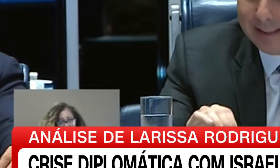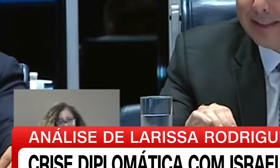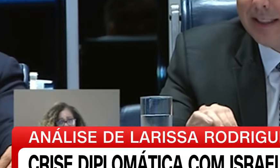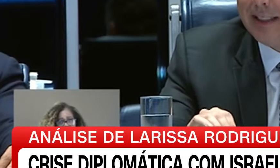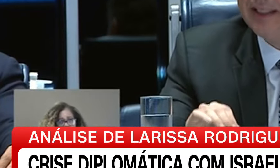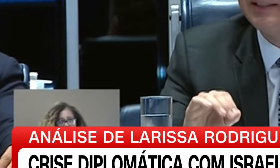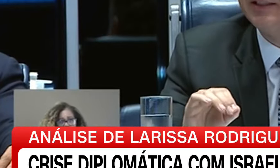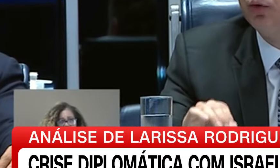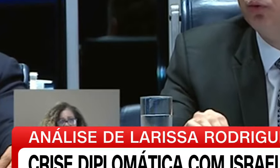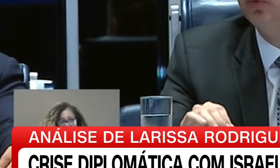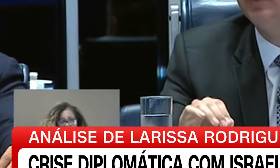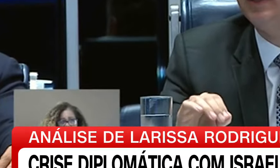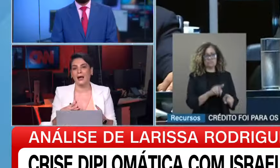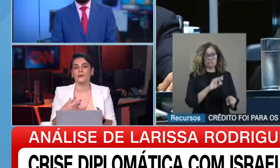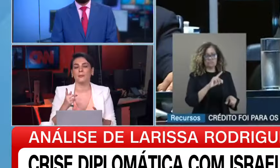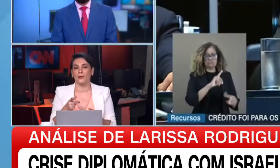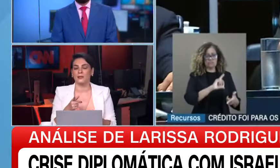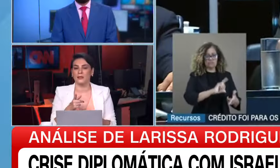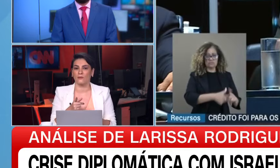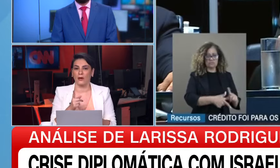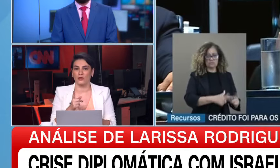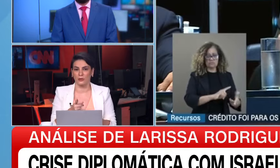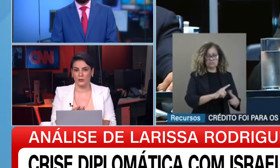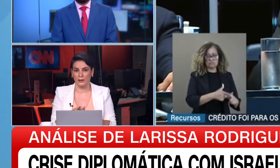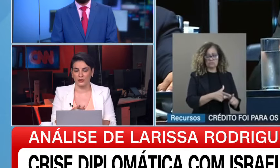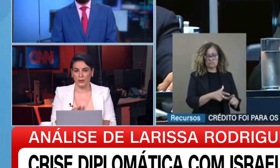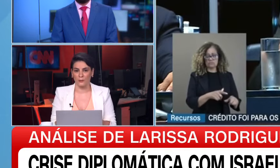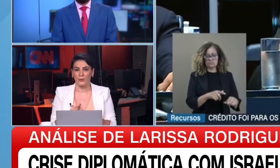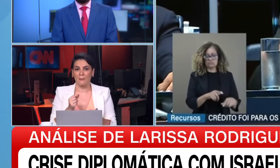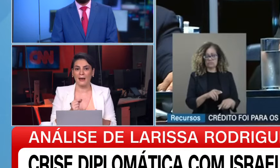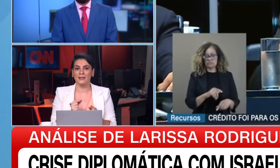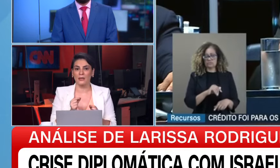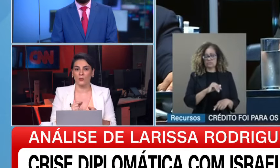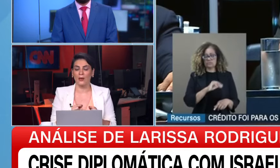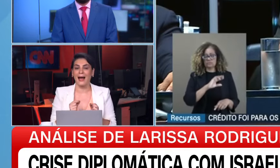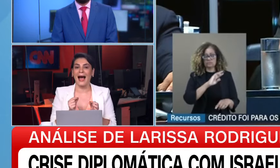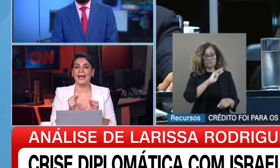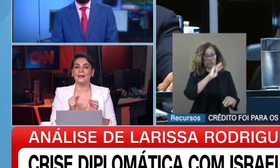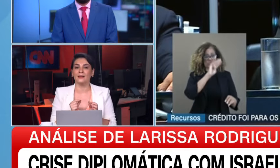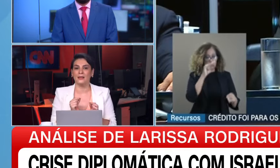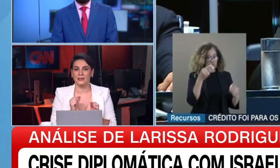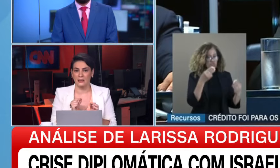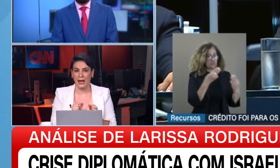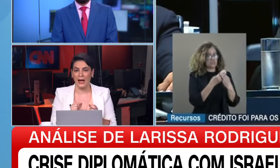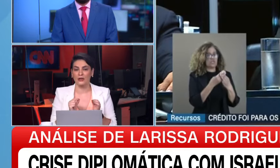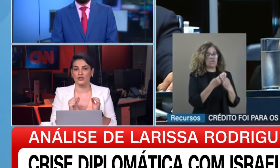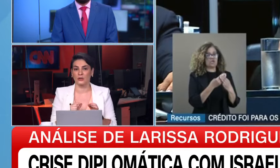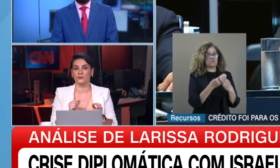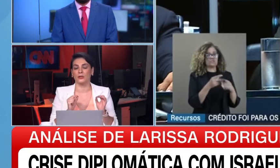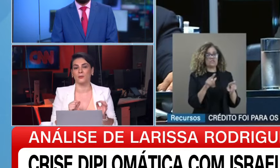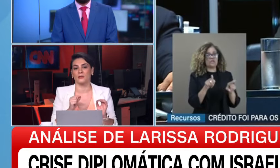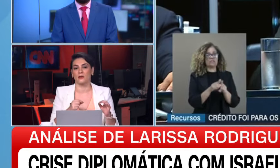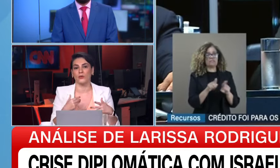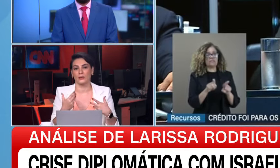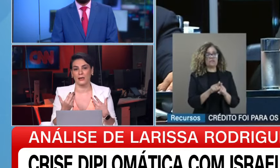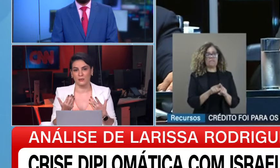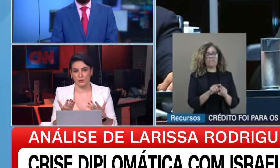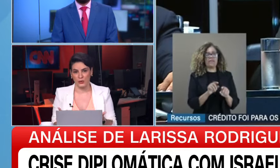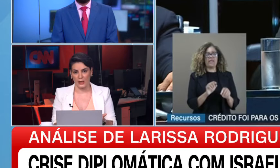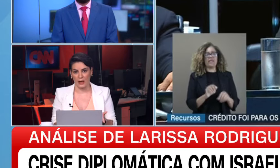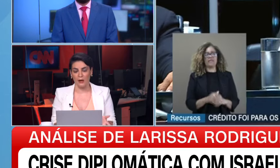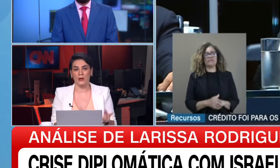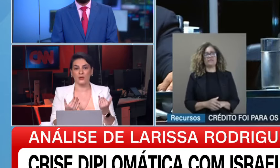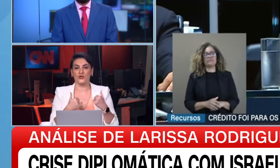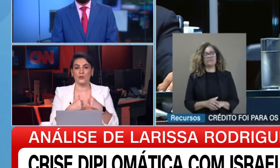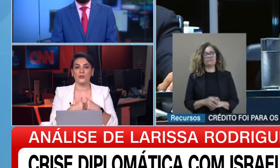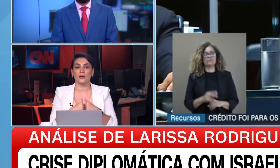até isso pode ser um pouco abalado depois dessa fala de Rodrigo Pacheco. Mas que Lula ainda está achando que não precisa voltar a se